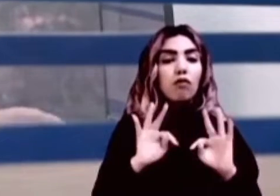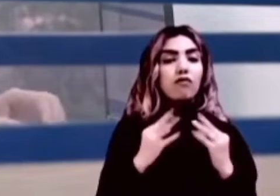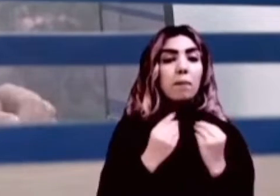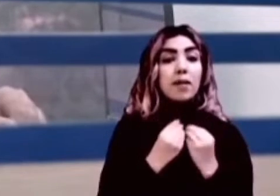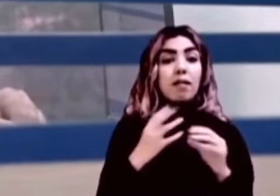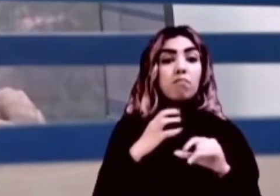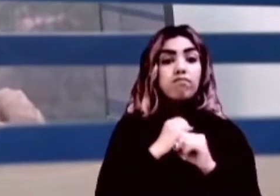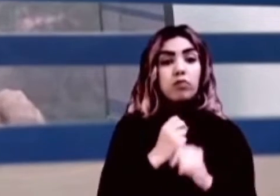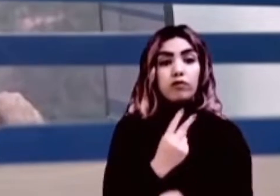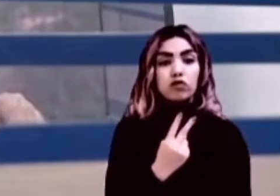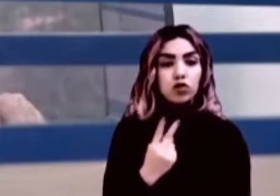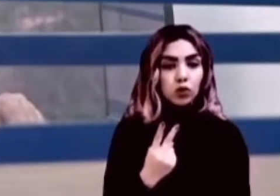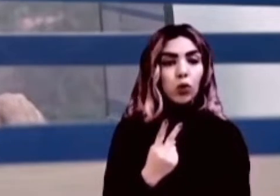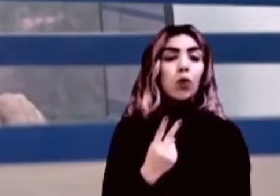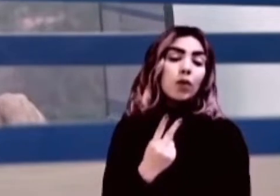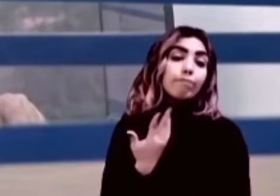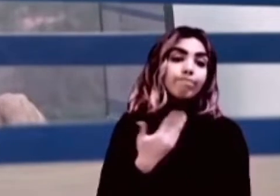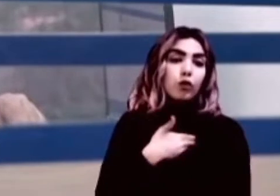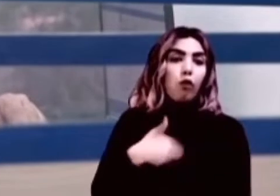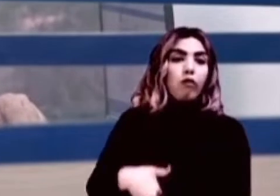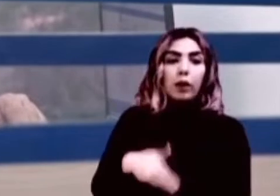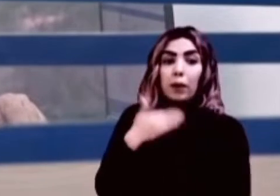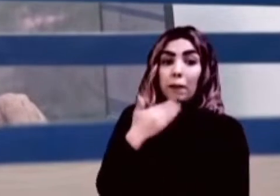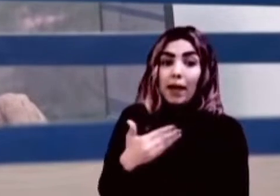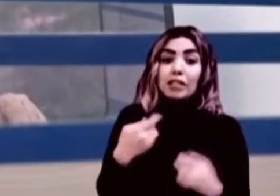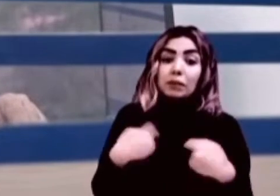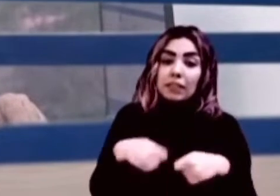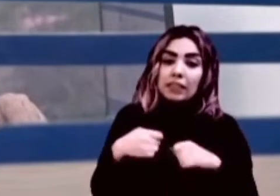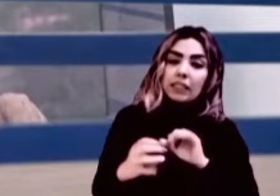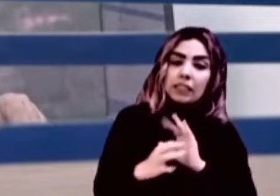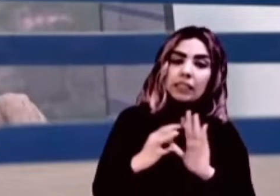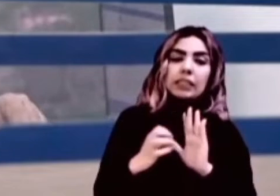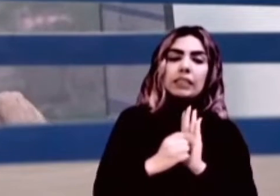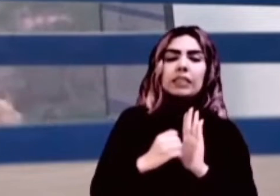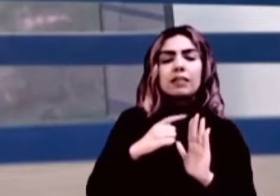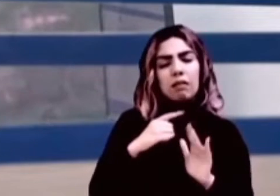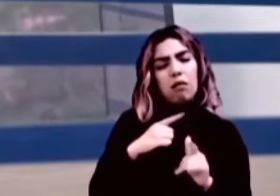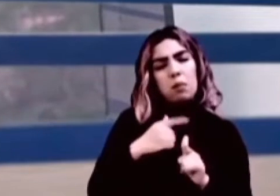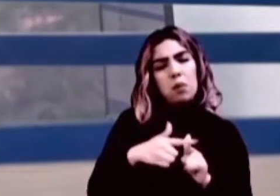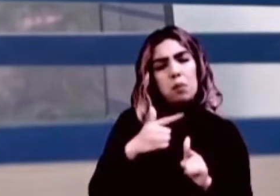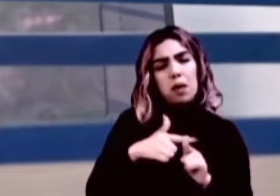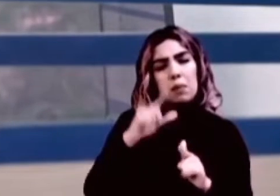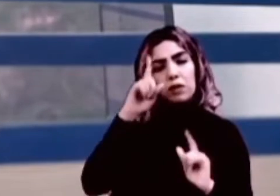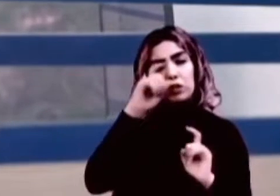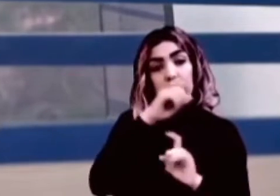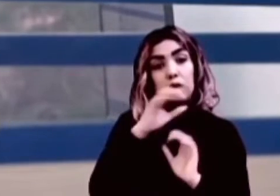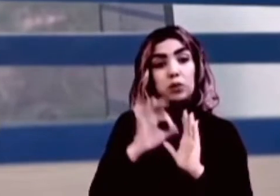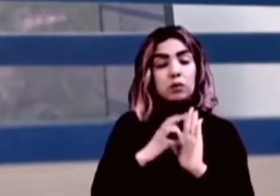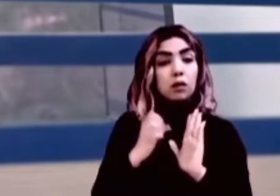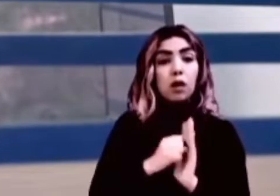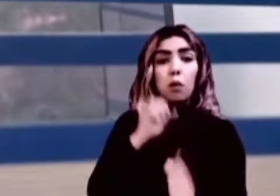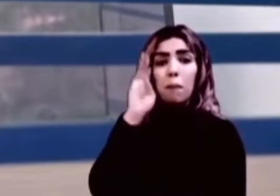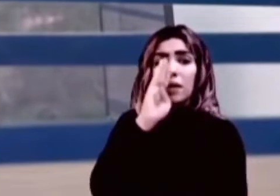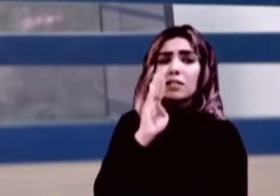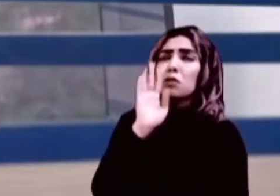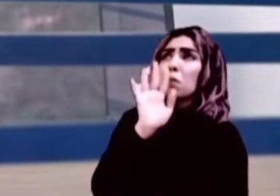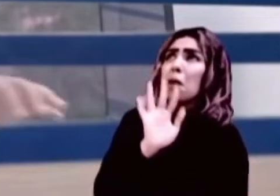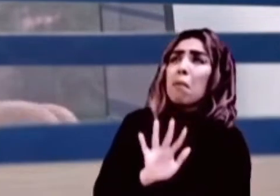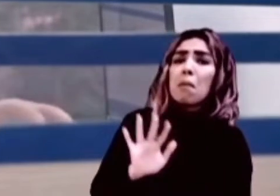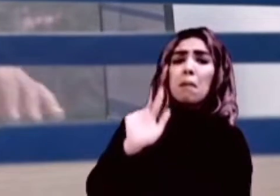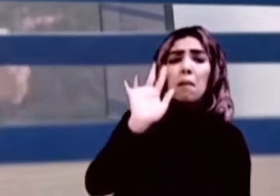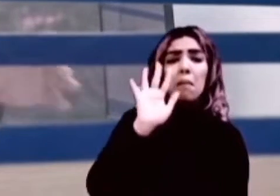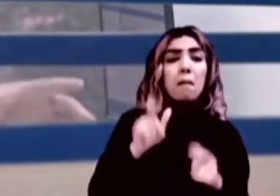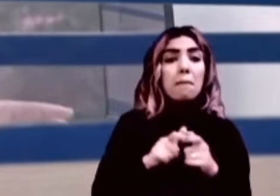enfim. É uma dificuldade com recadastramento. Todo o Brasil passa, depois do Auxílio Brasil,